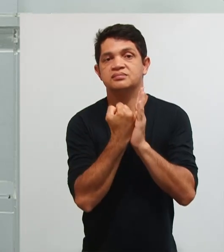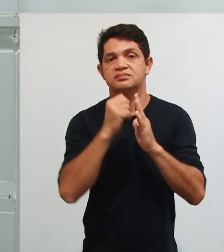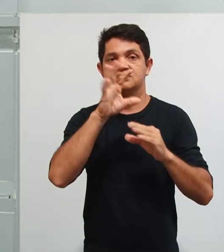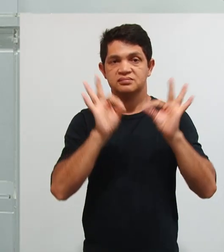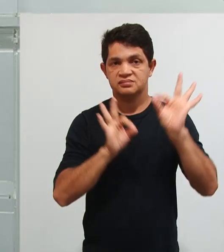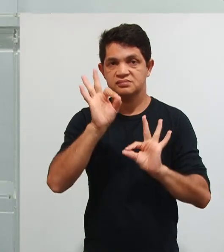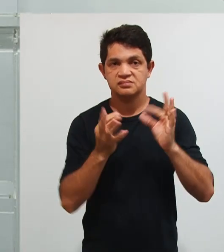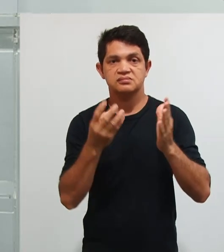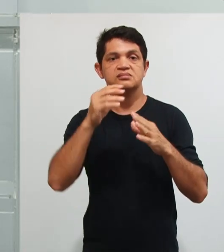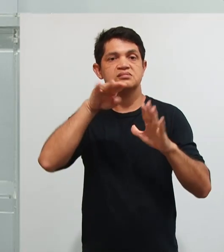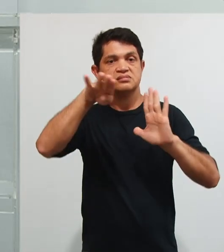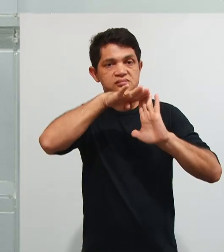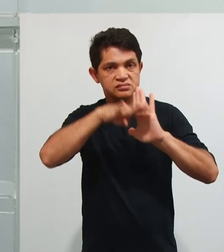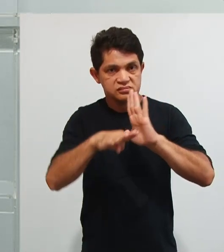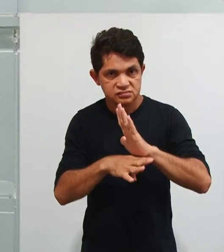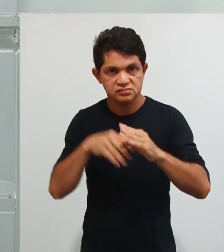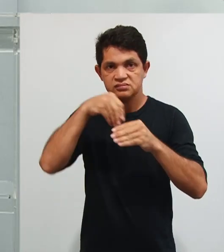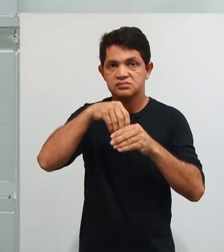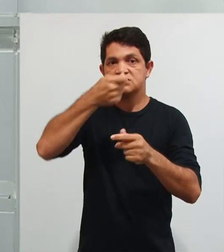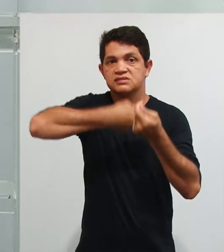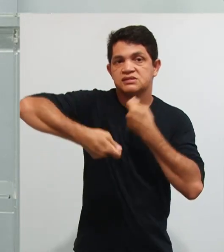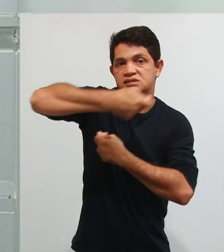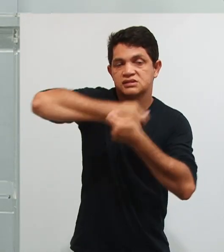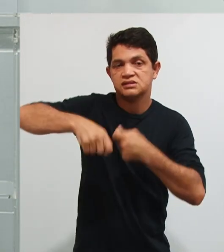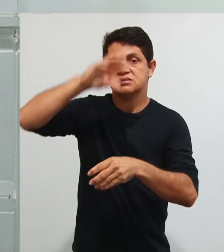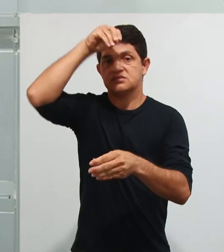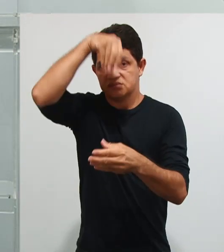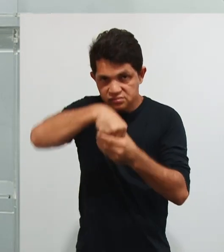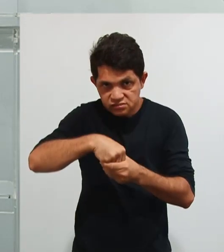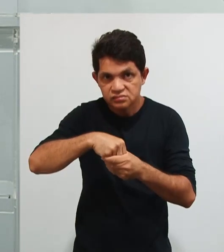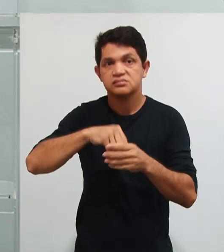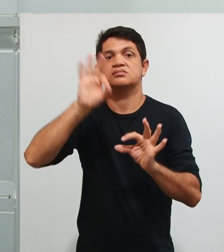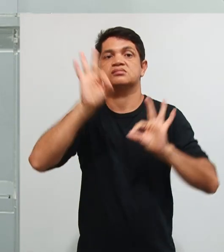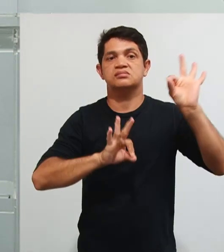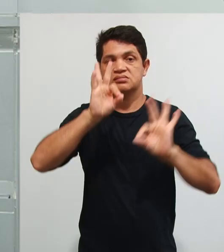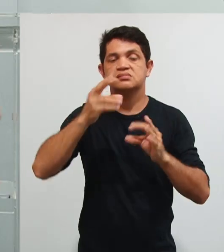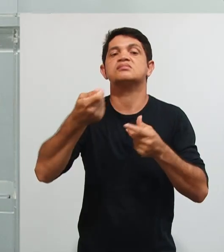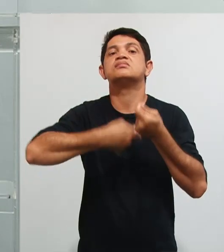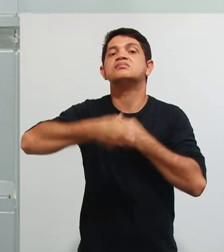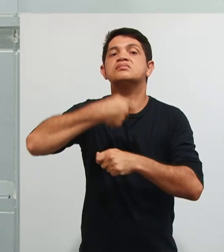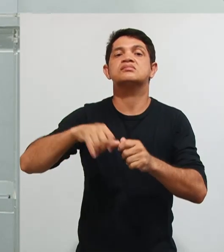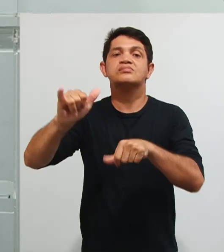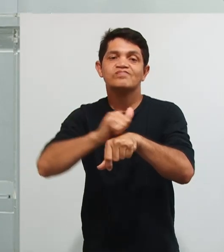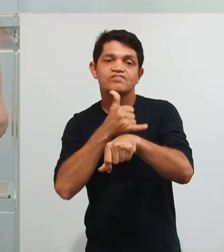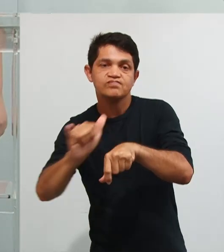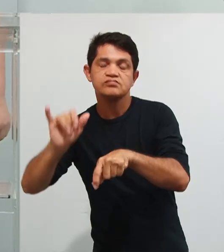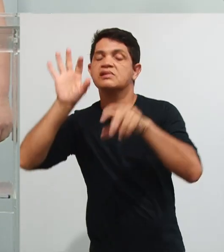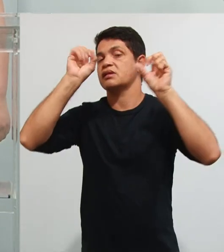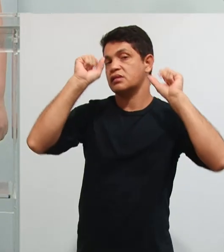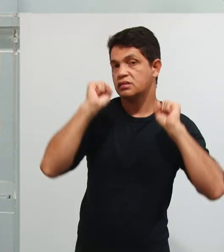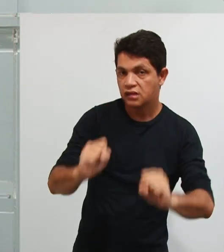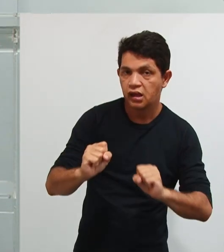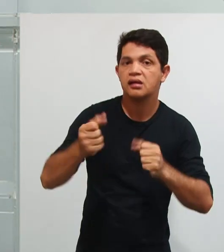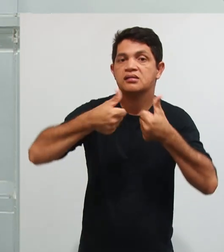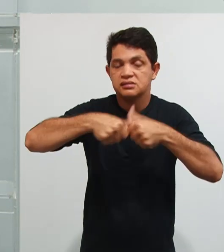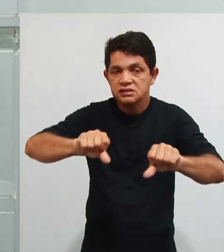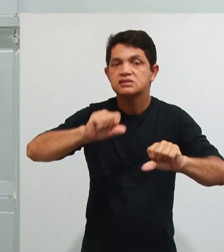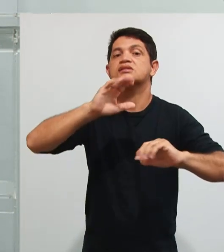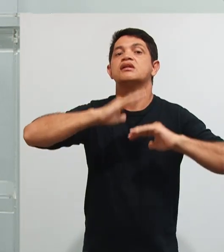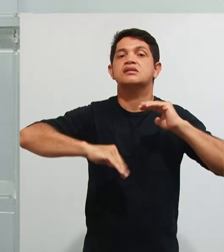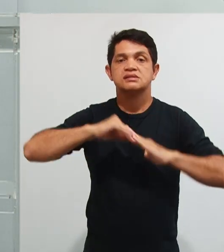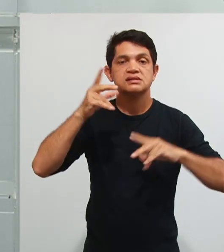várias nuances dentro da administração. Pode estar como planejamento estratégico ou ele pode estar como